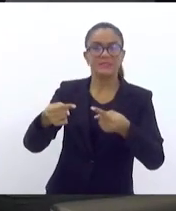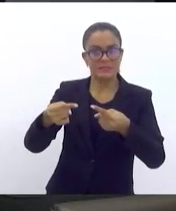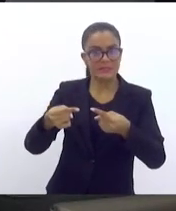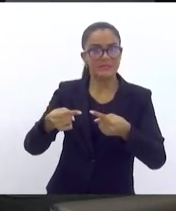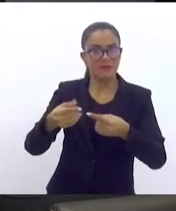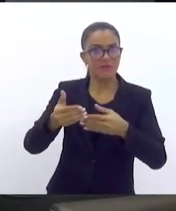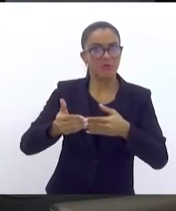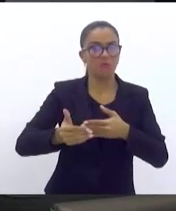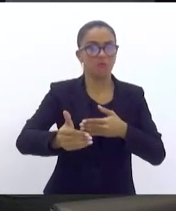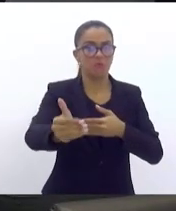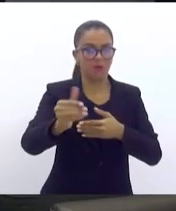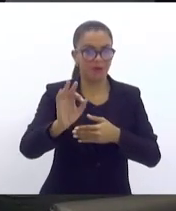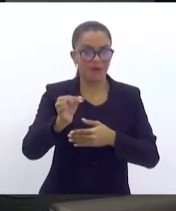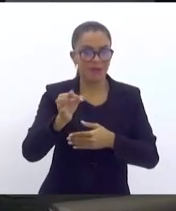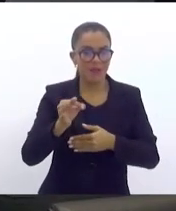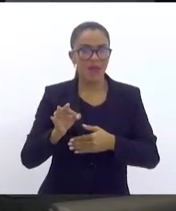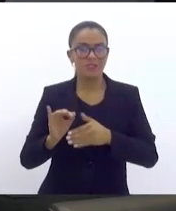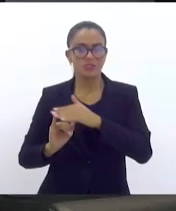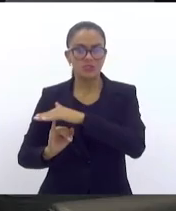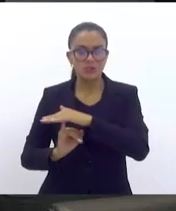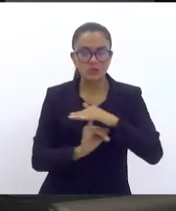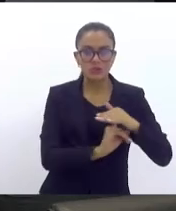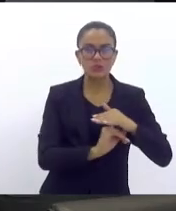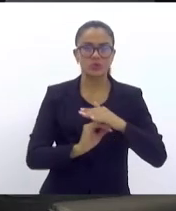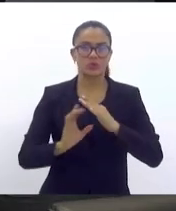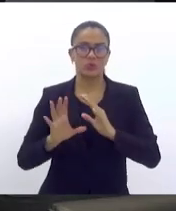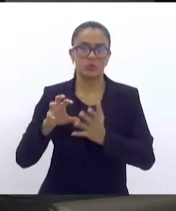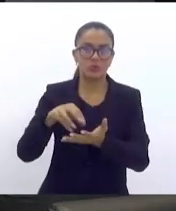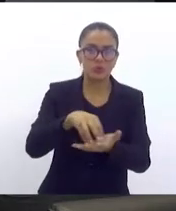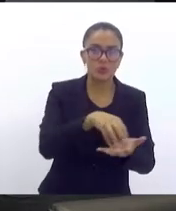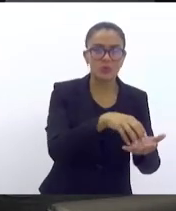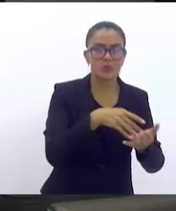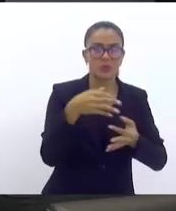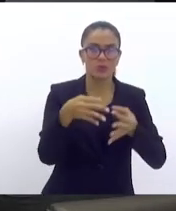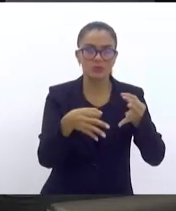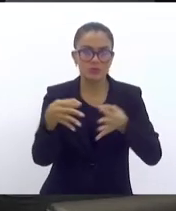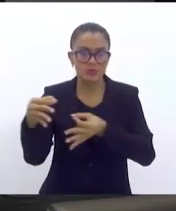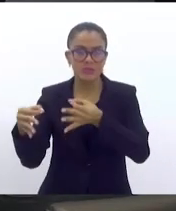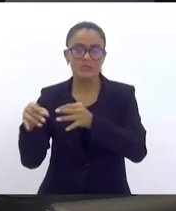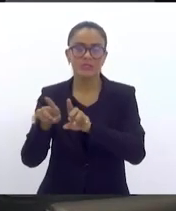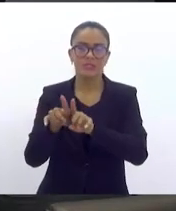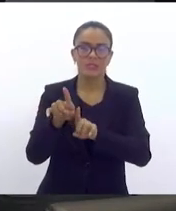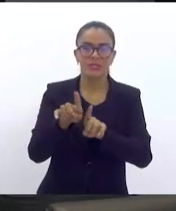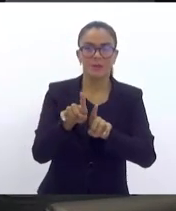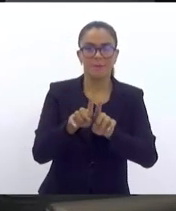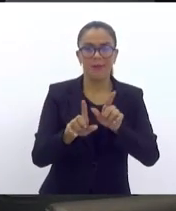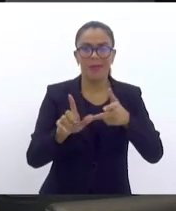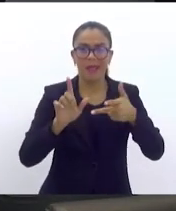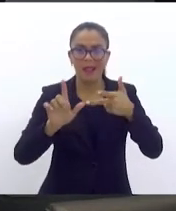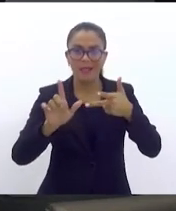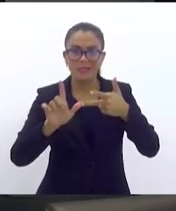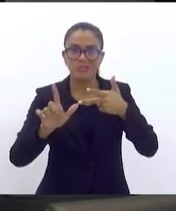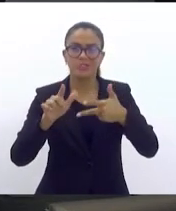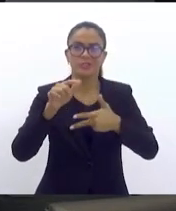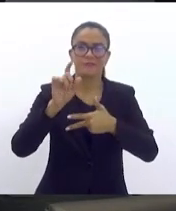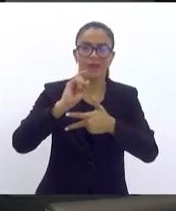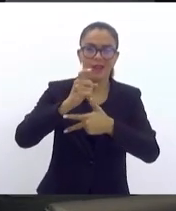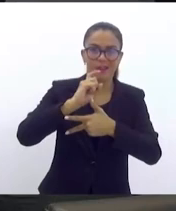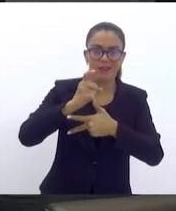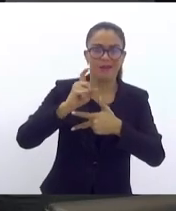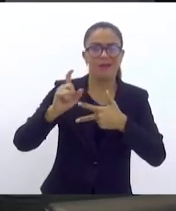de todos os jogos de todas as competências da parte jurídica da parte Legislativa da parte executiva